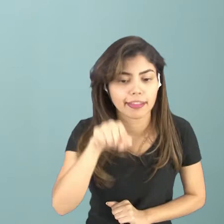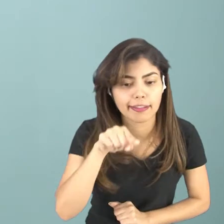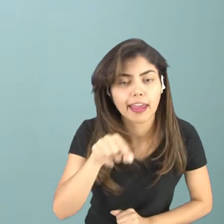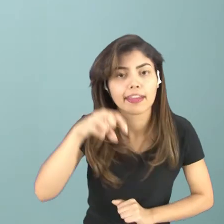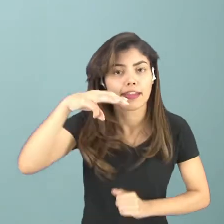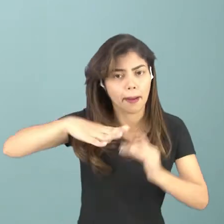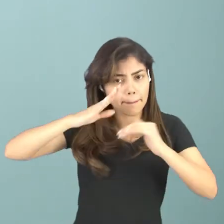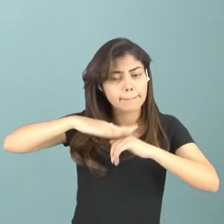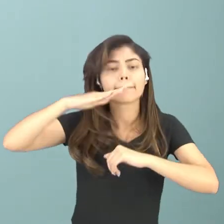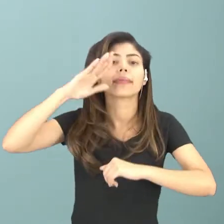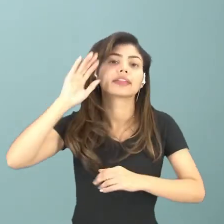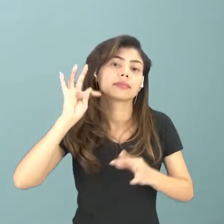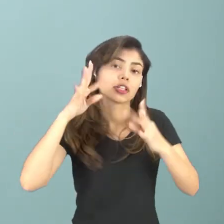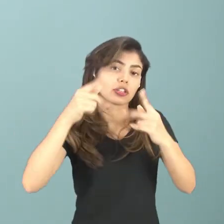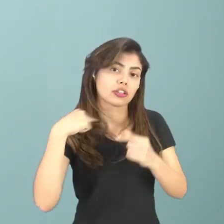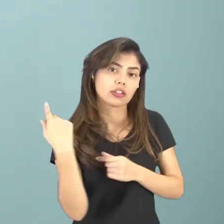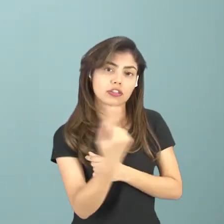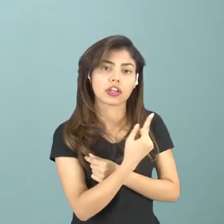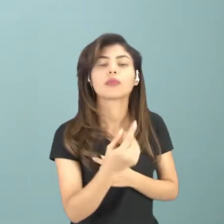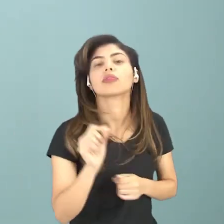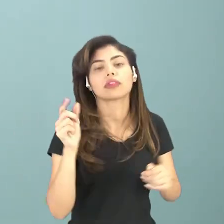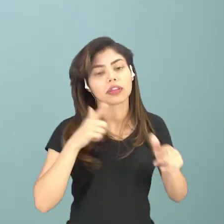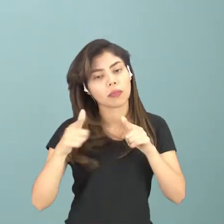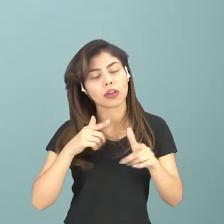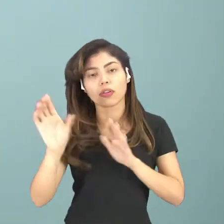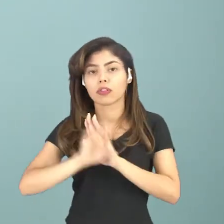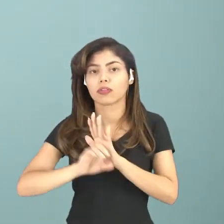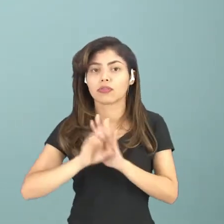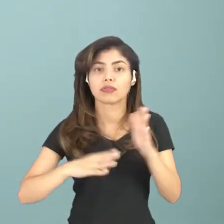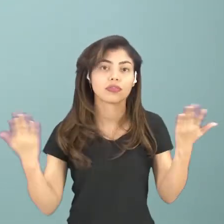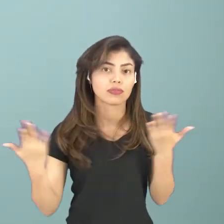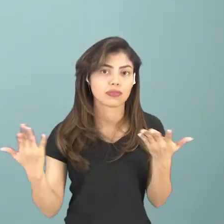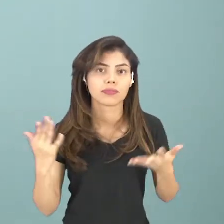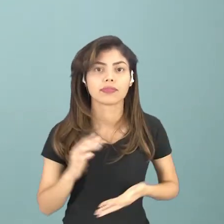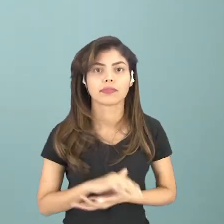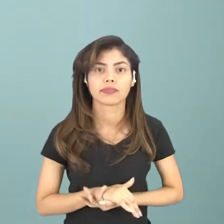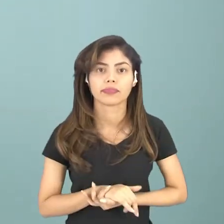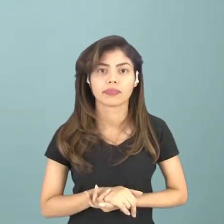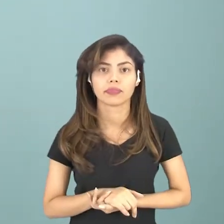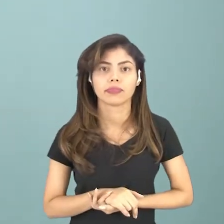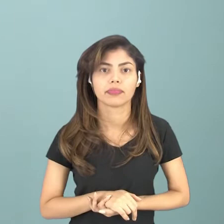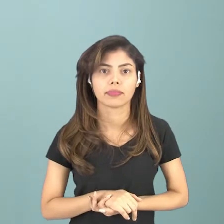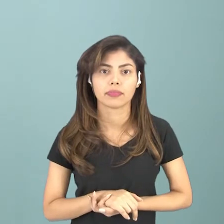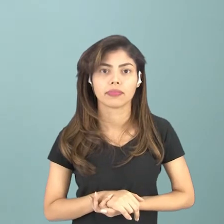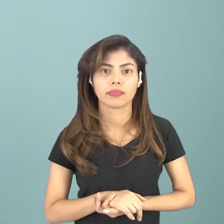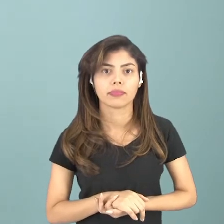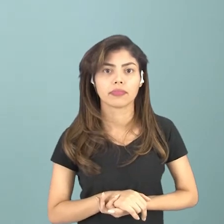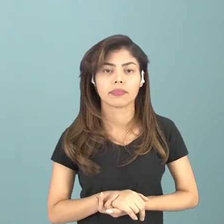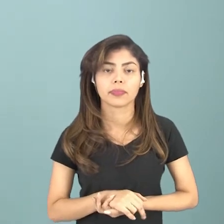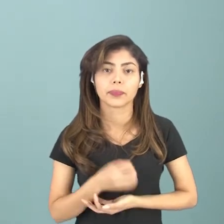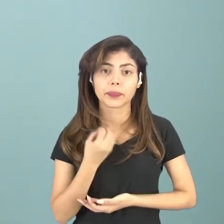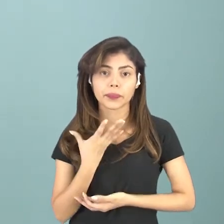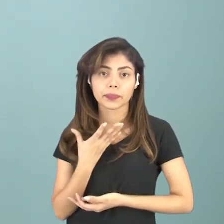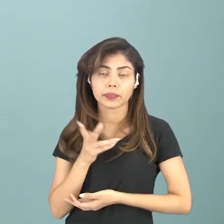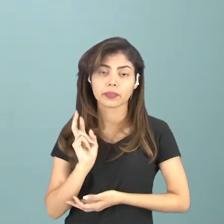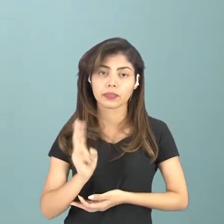se transforma. É nessa máxima que nós estamos trabalhando o nosso conteúdo de hoje.